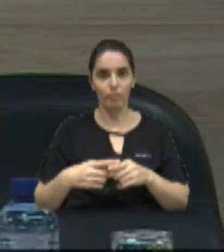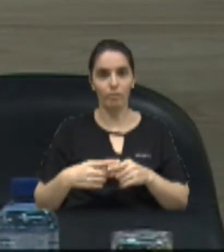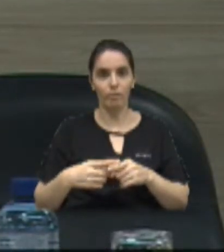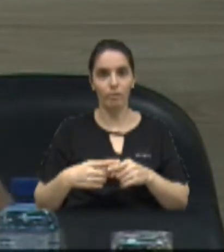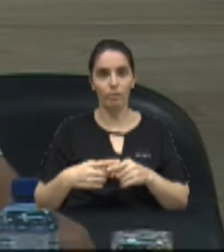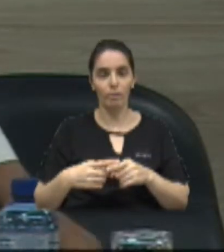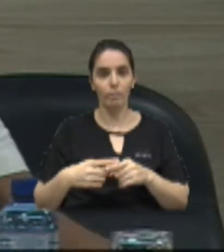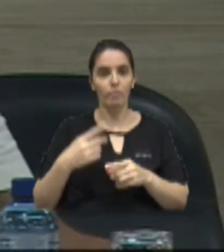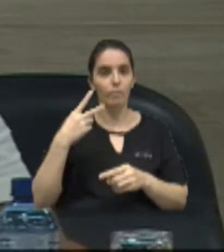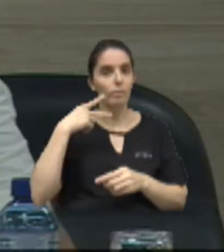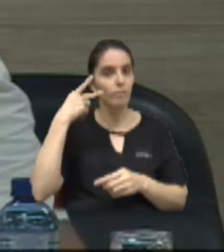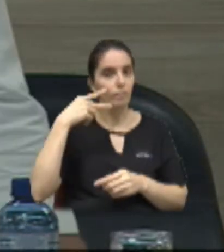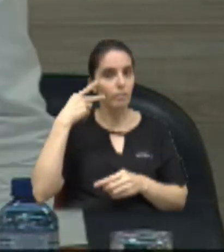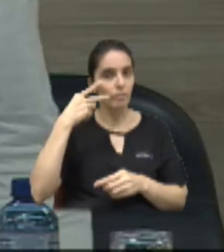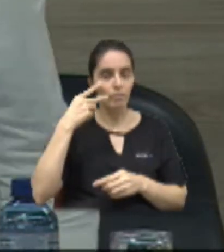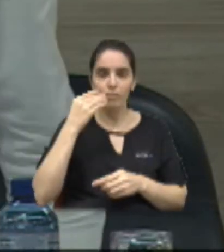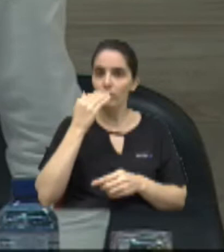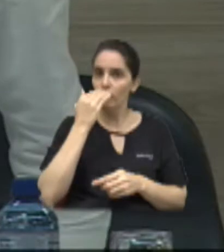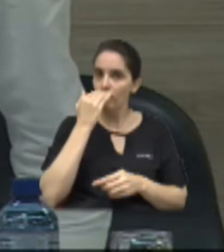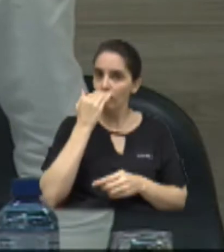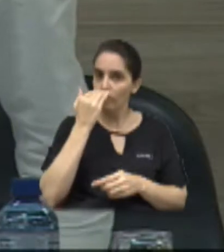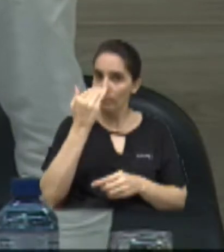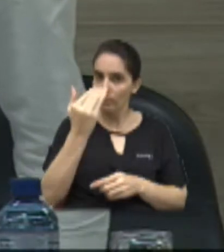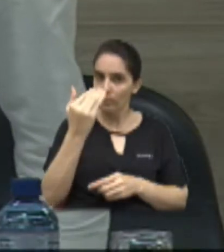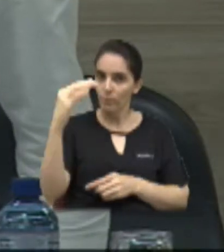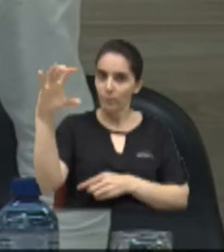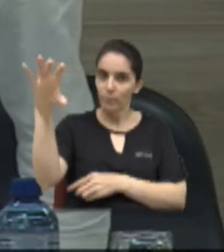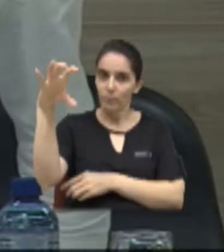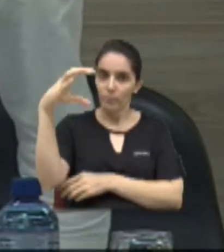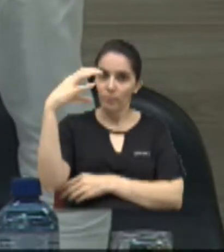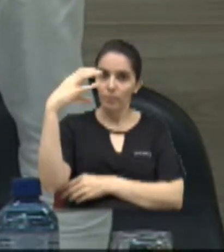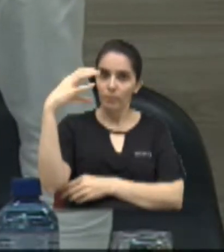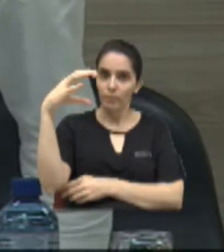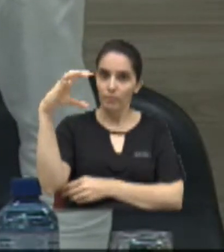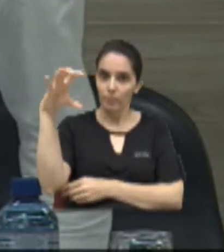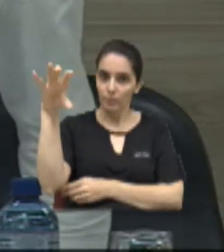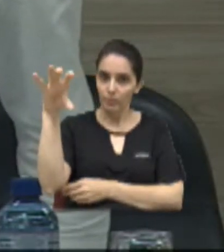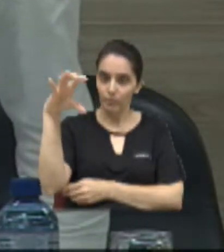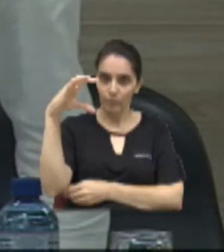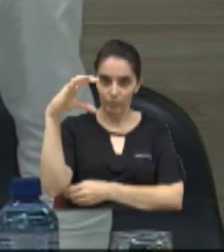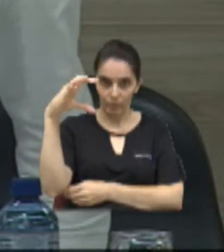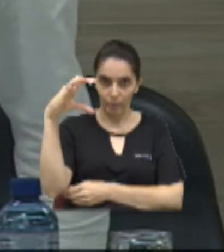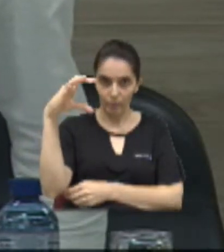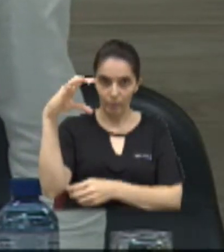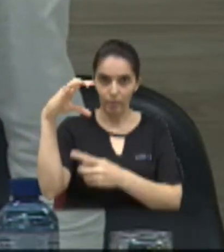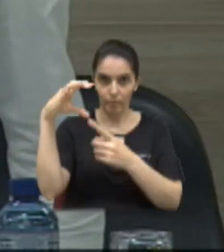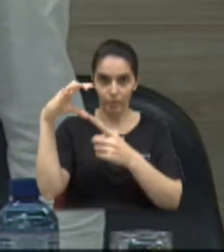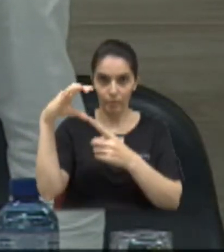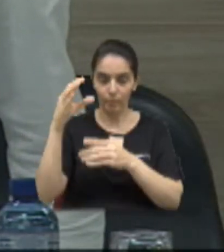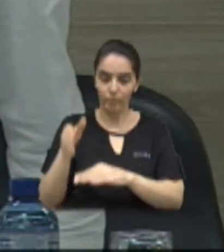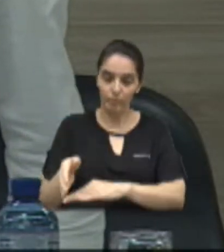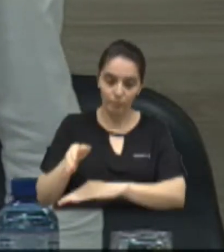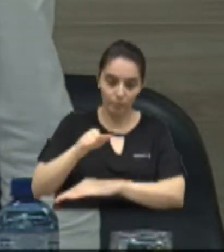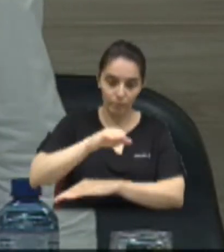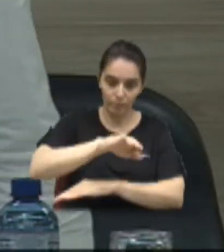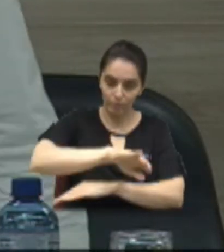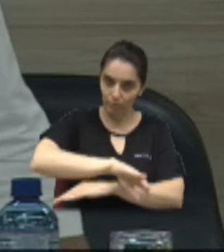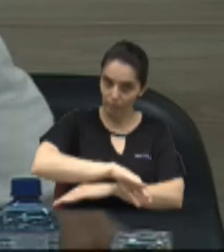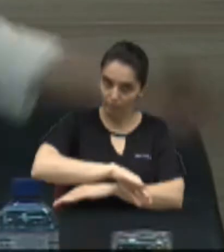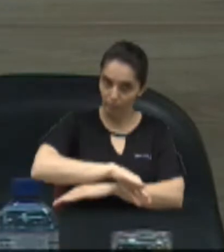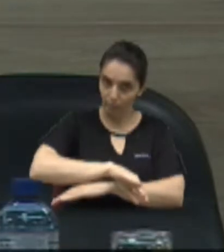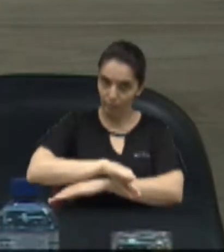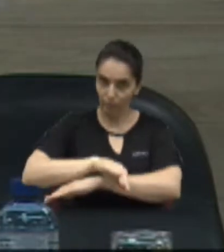próprios vereadores, que pedimos para colocar radar, para colocar lombadas, isso tudo